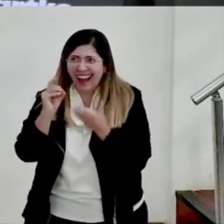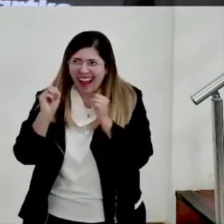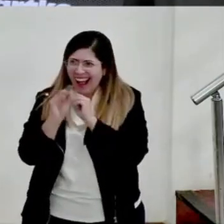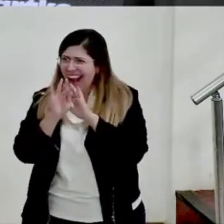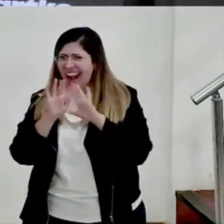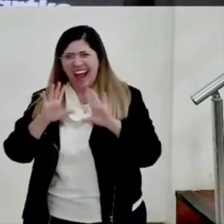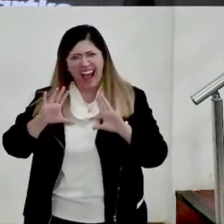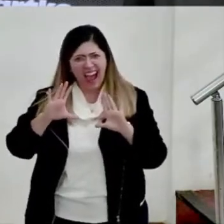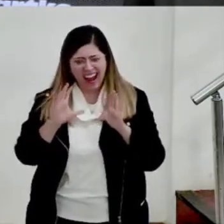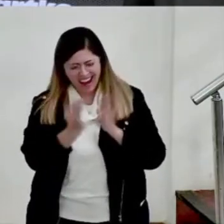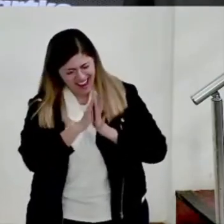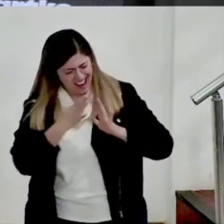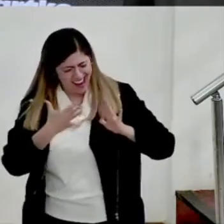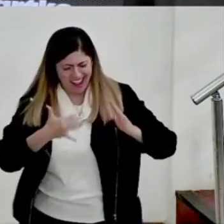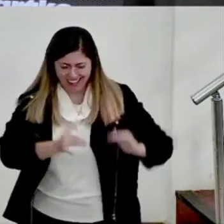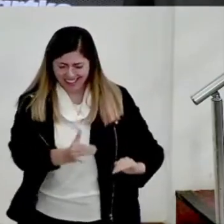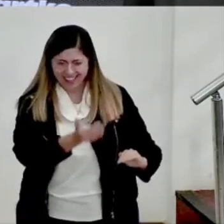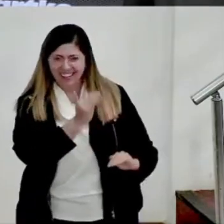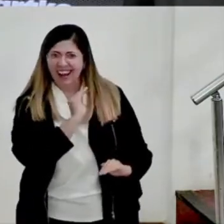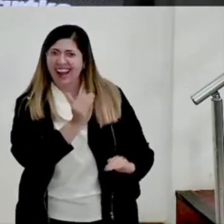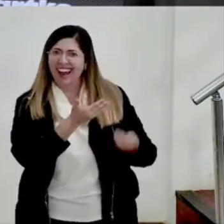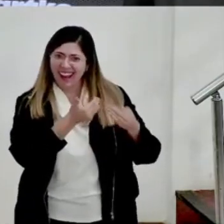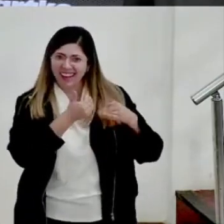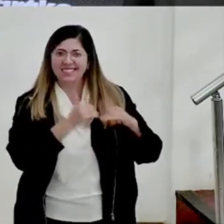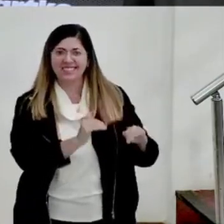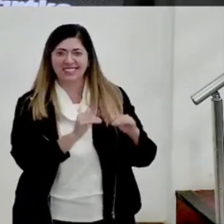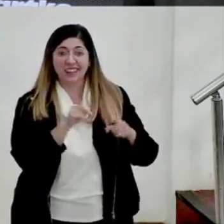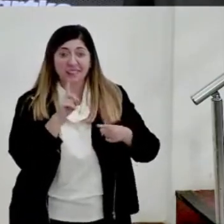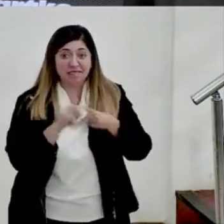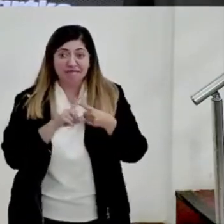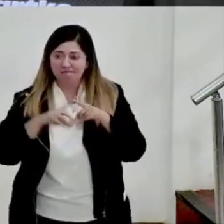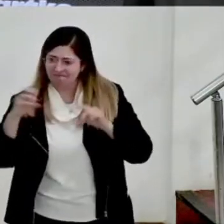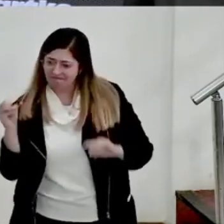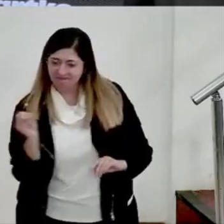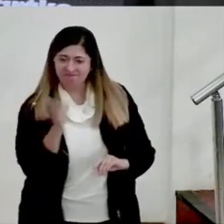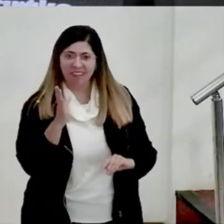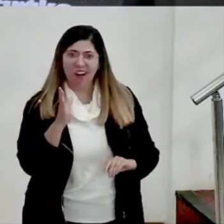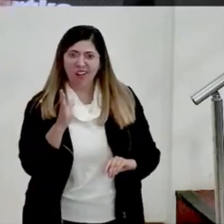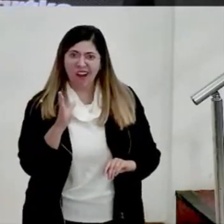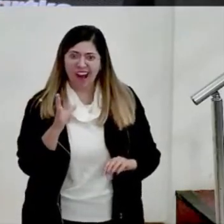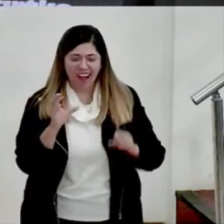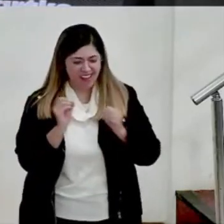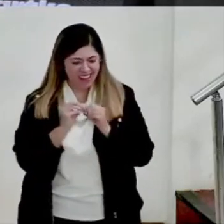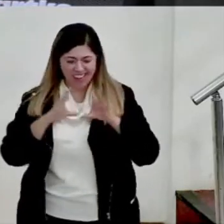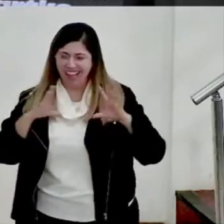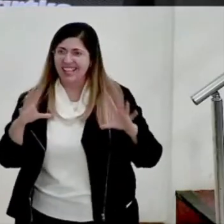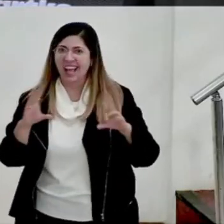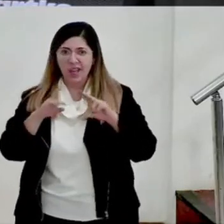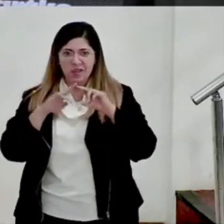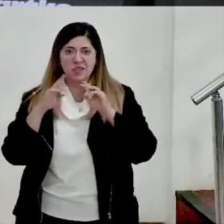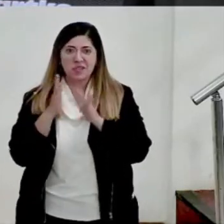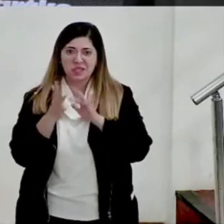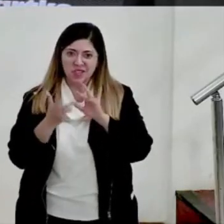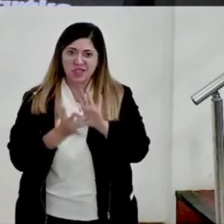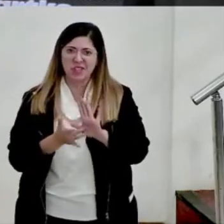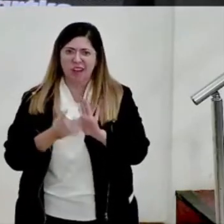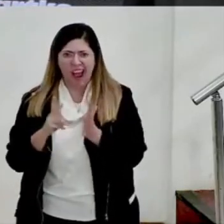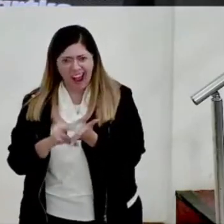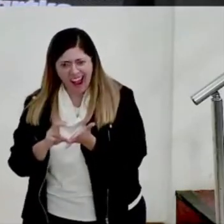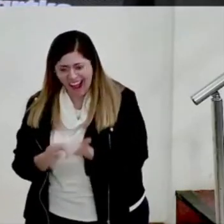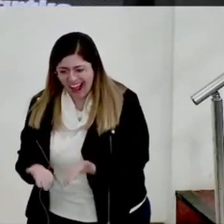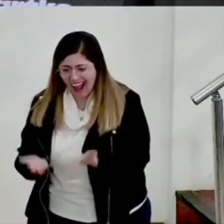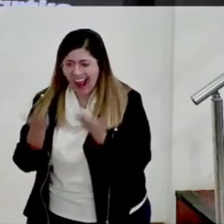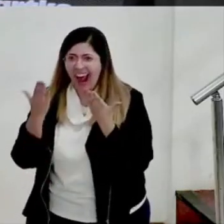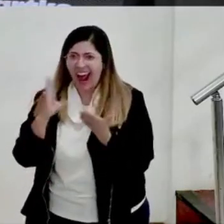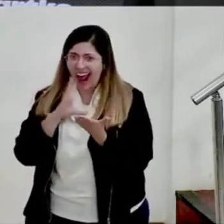Cristo, que ilumina o seu coração, porque você é nova criatura, ressurreto espiritualmente para amar a